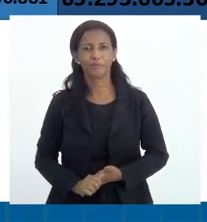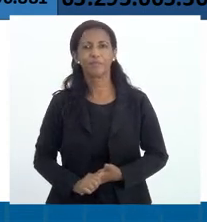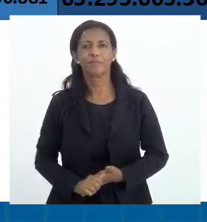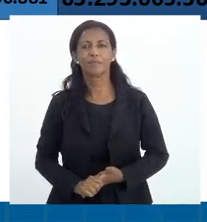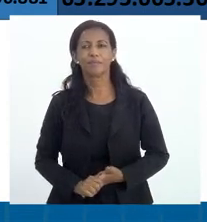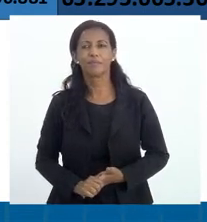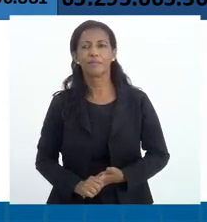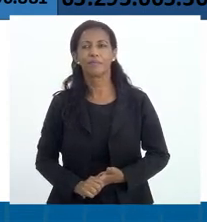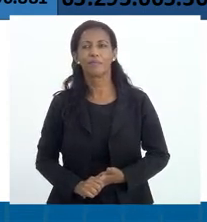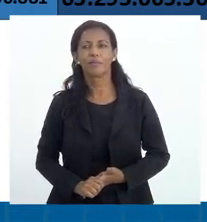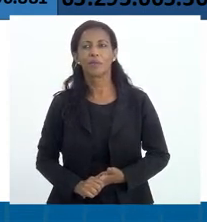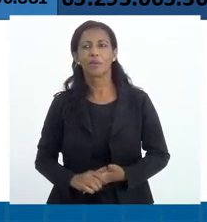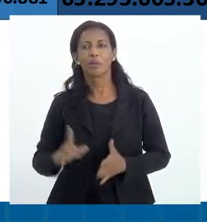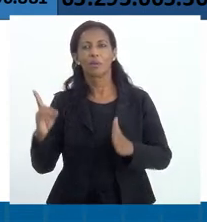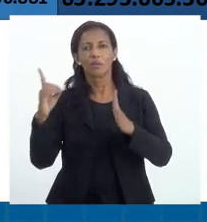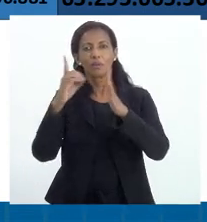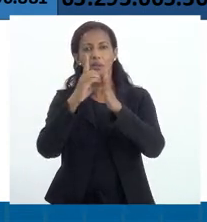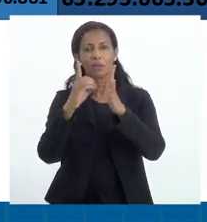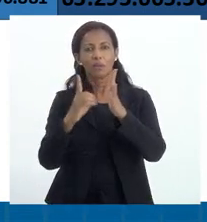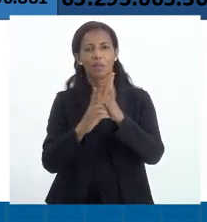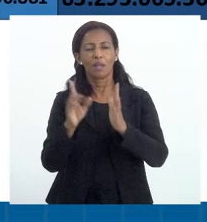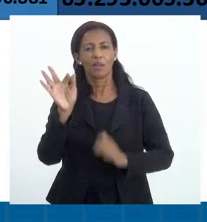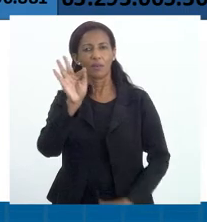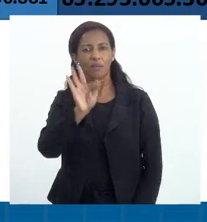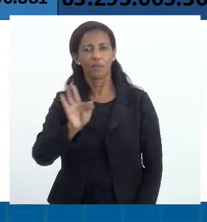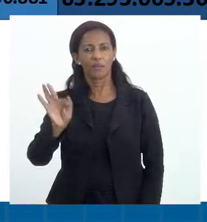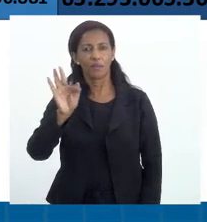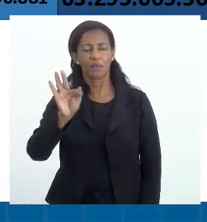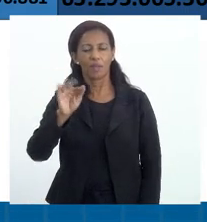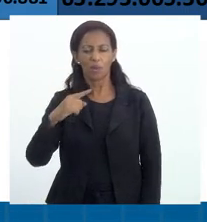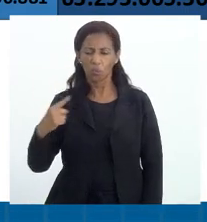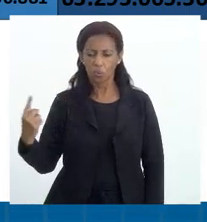usando o decreto federal, que dizia que nós podíamos